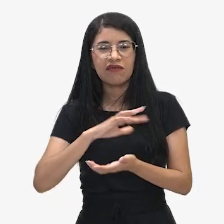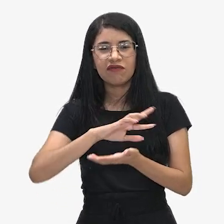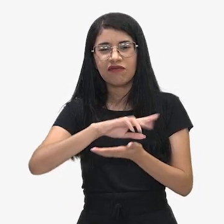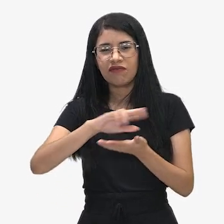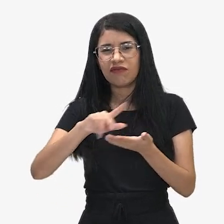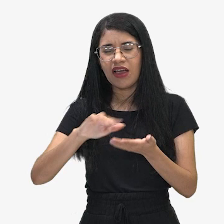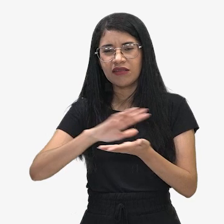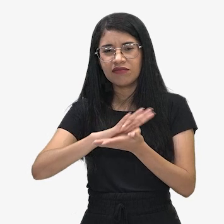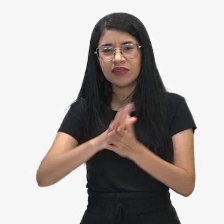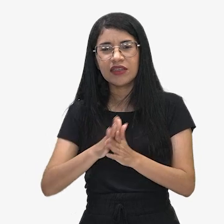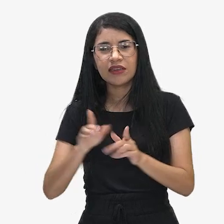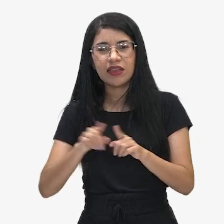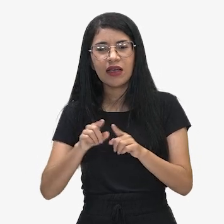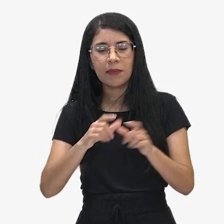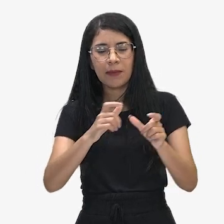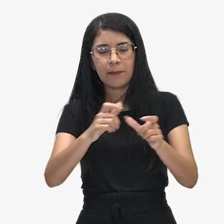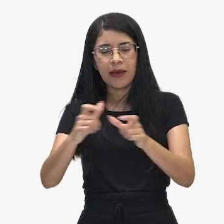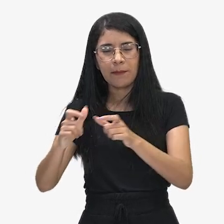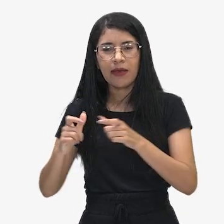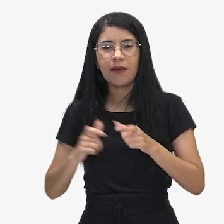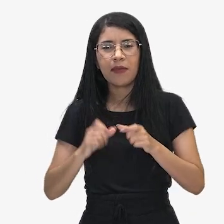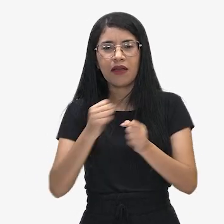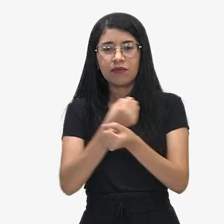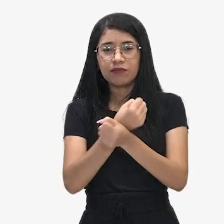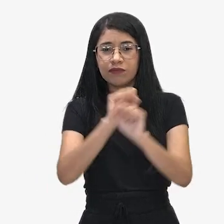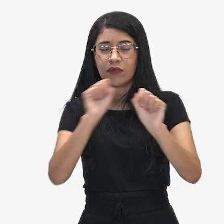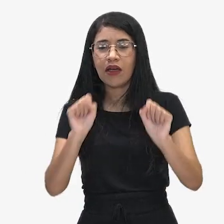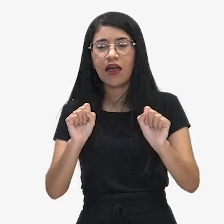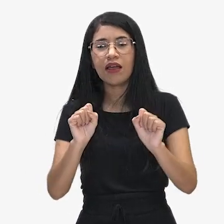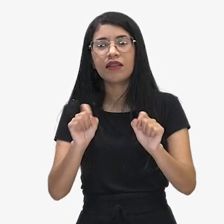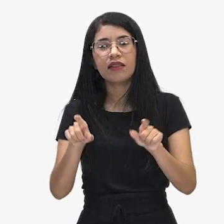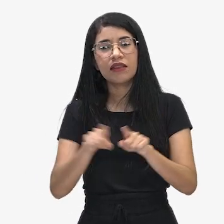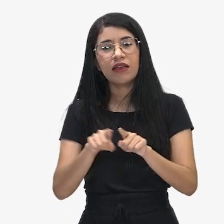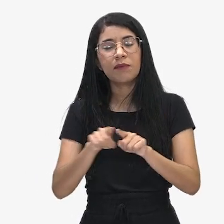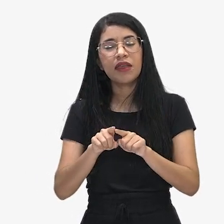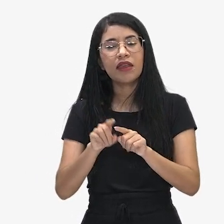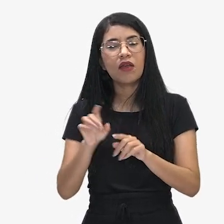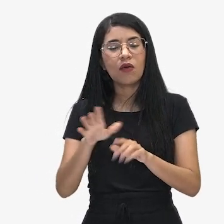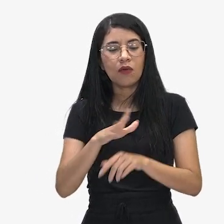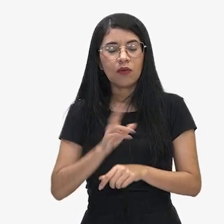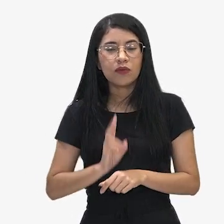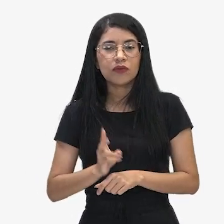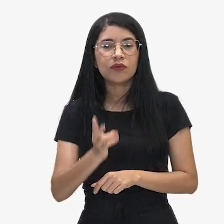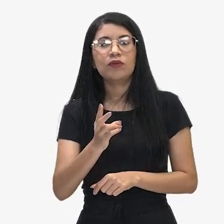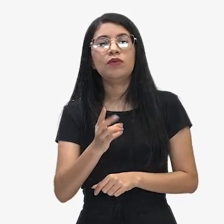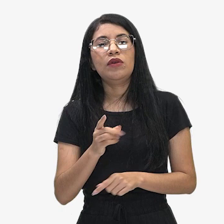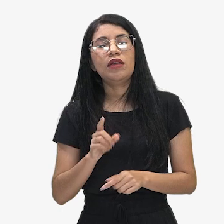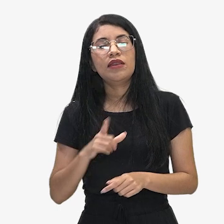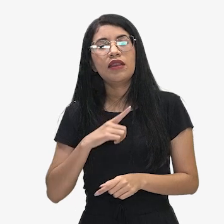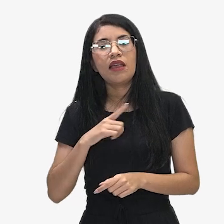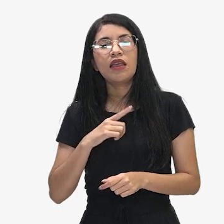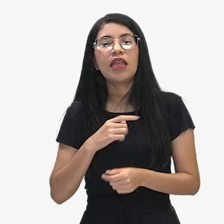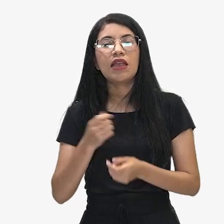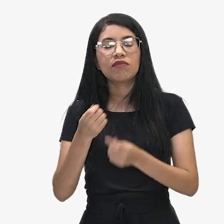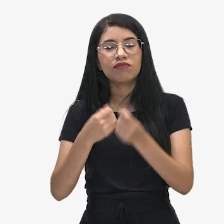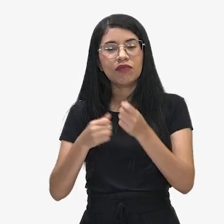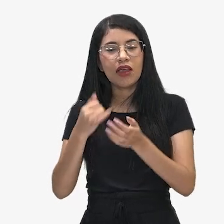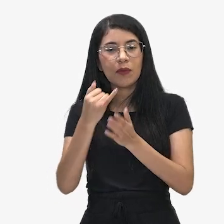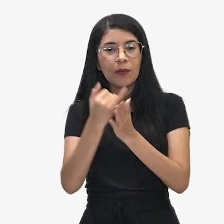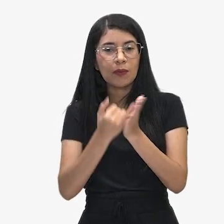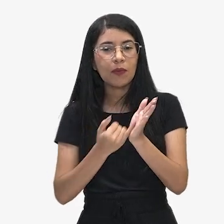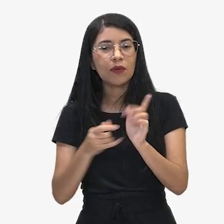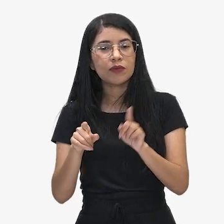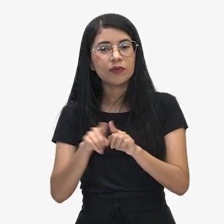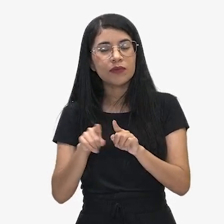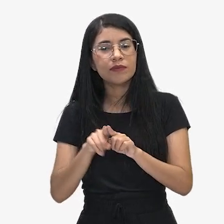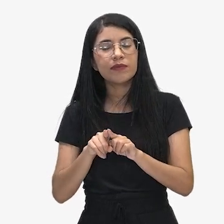armas químicas, as minas terrestres e bombas deixaram para trás um forte embargo econômico imposto pelos Estados Unidos,